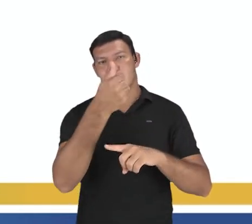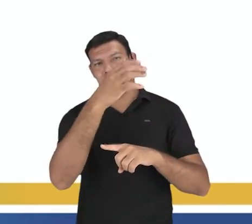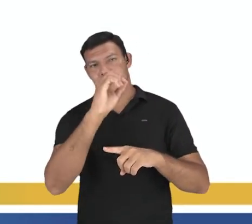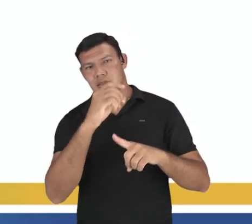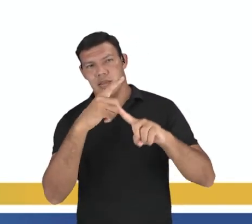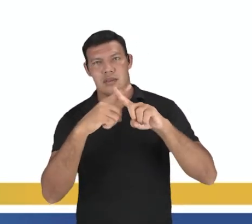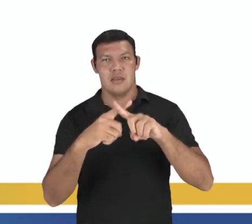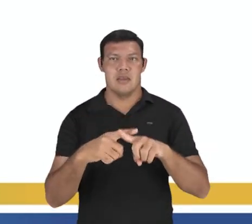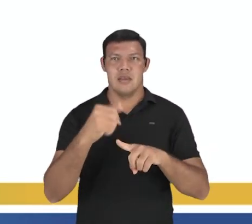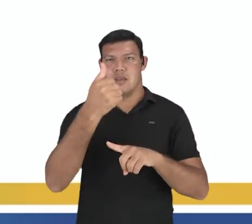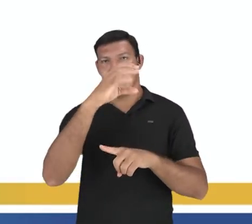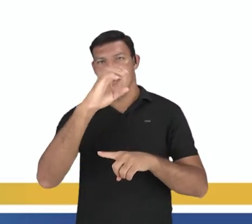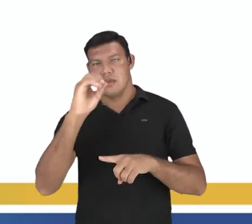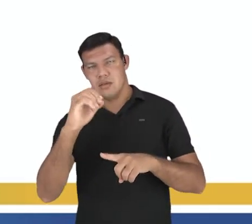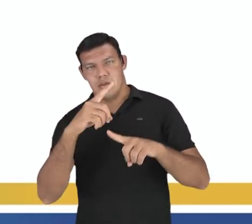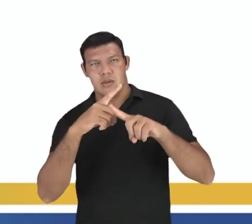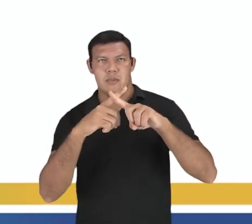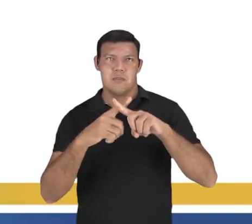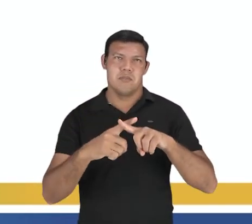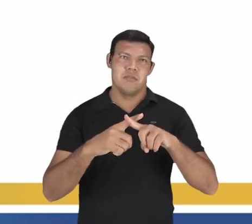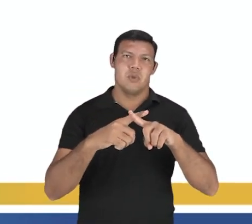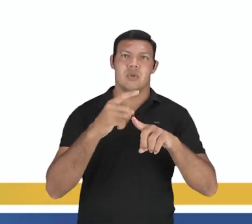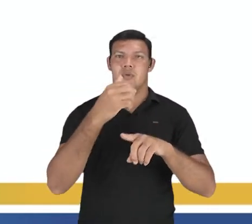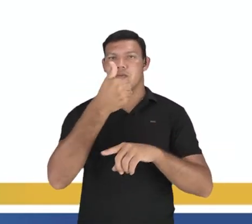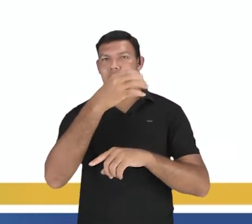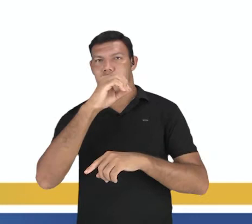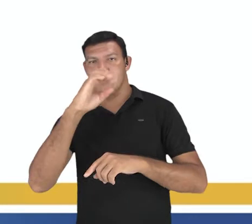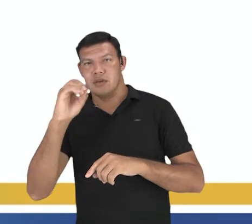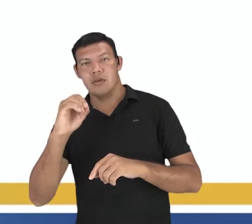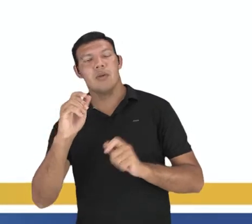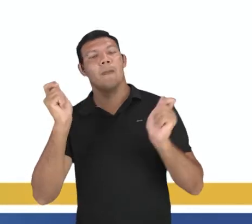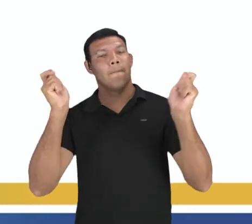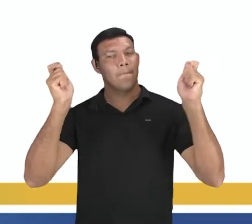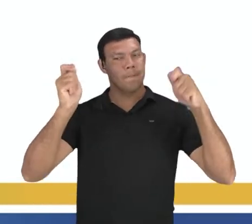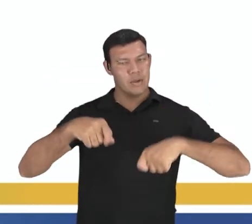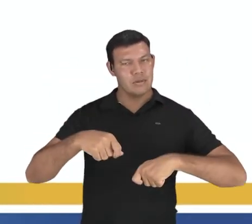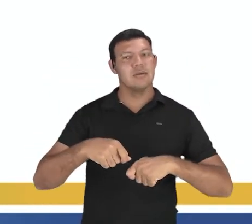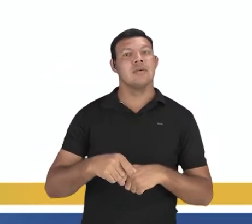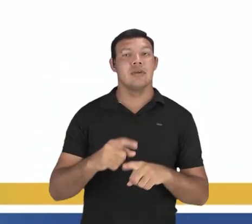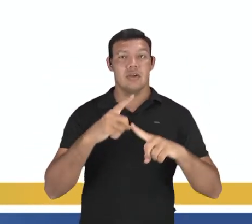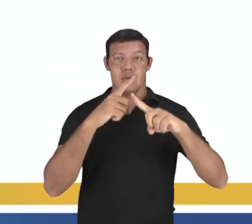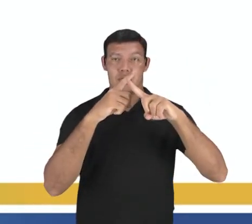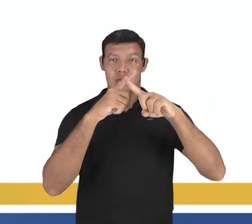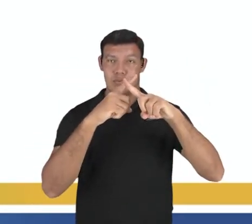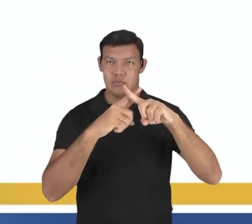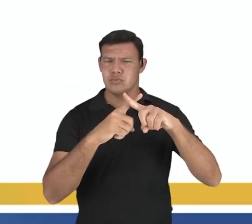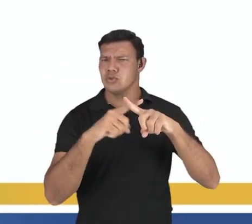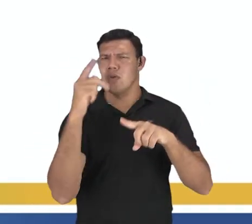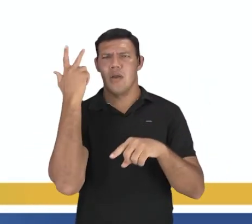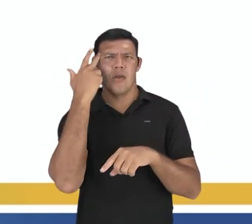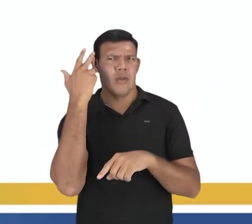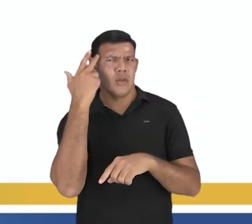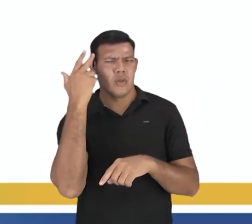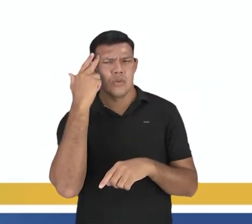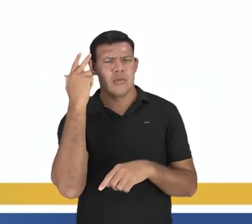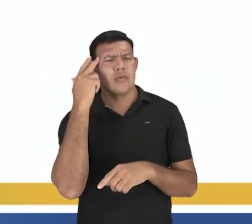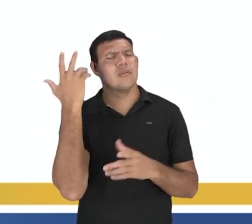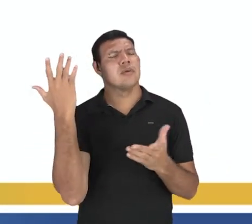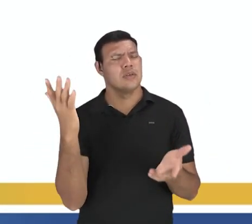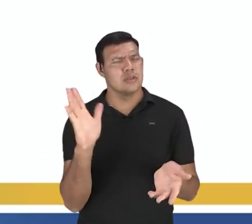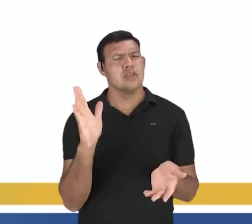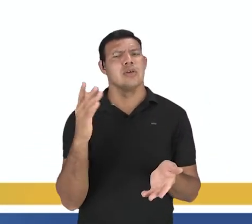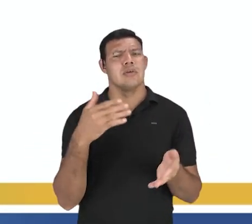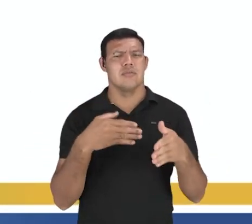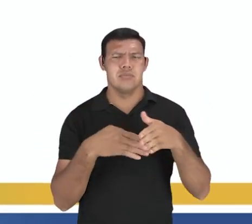ou seja por 10 por 100 por 1000 eu posso fazer aquela multiplicação da Claro eu conheço aquela multiplicação que nós